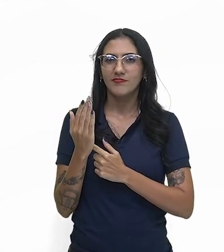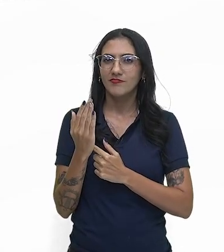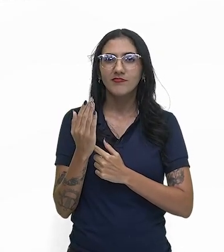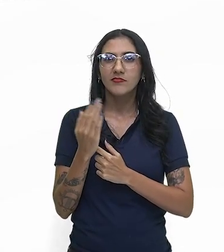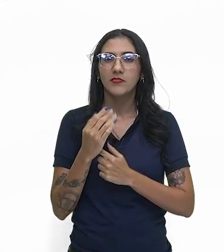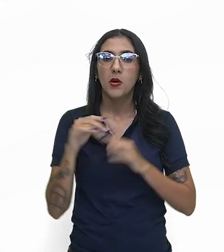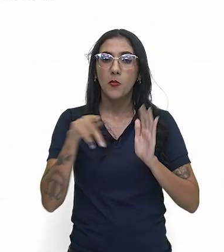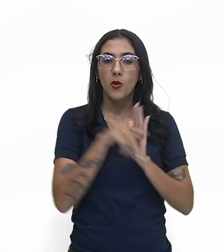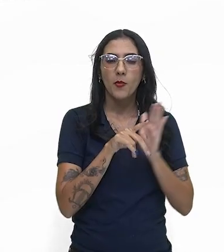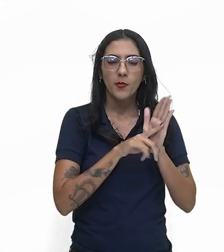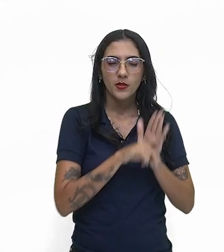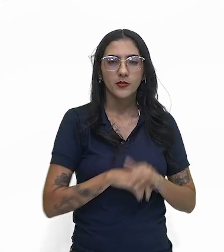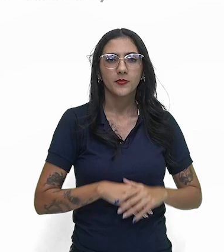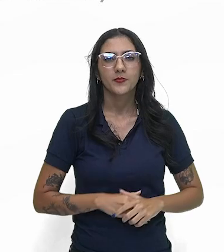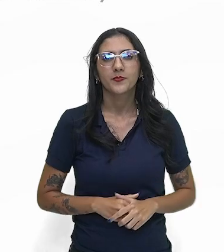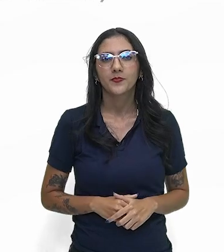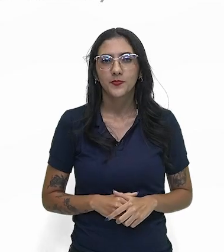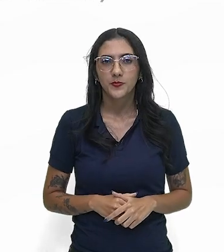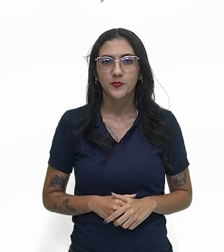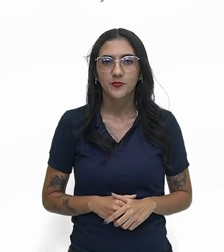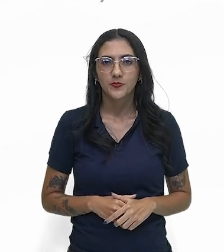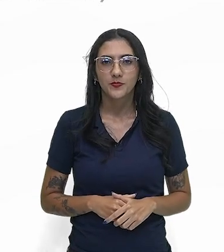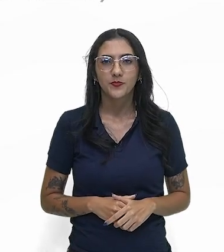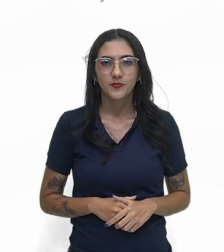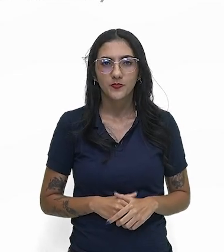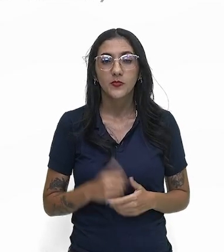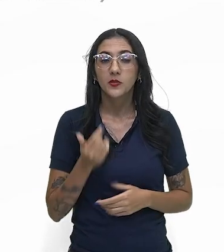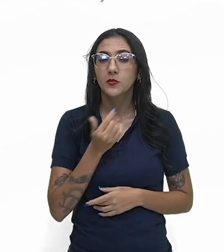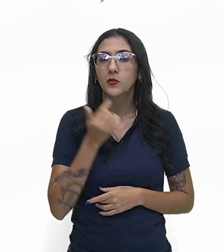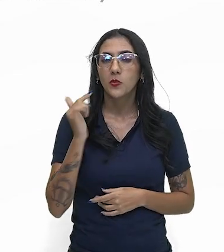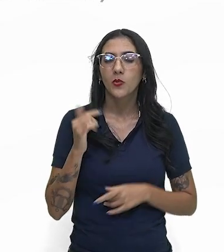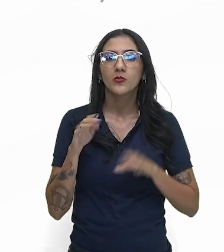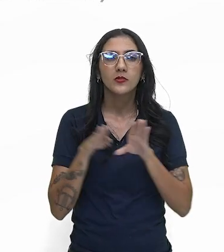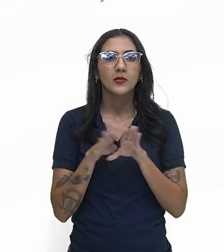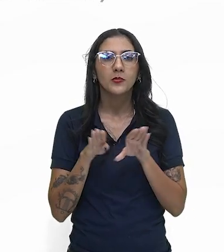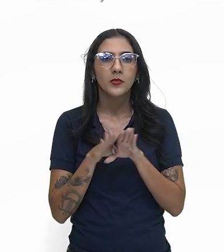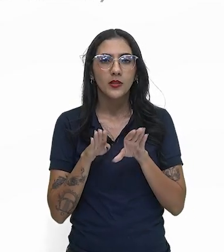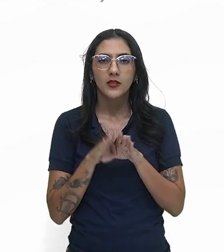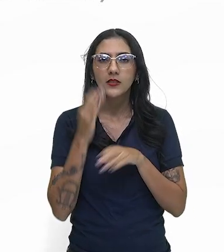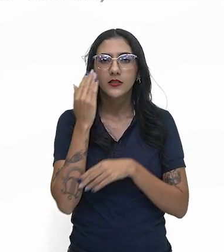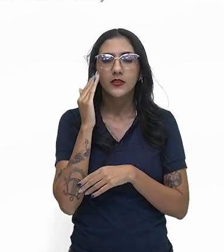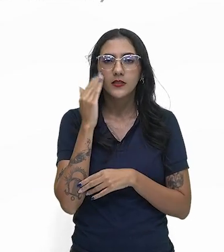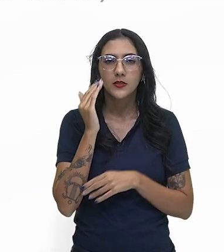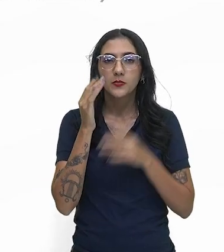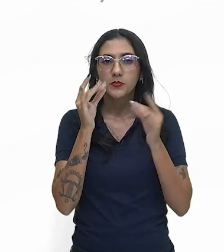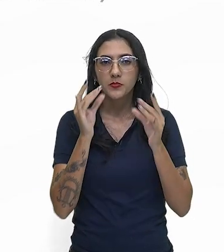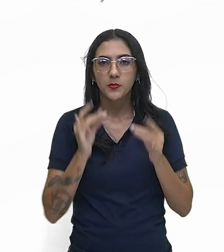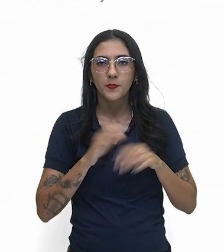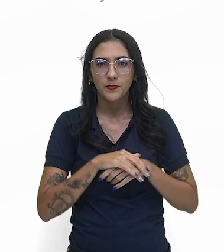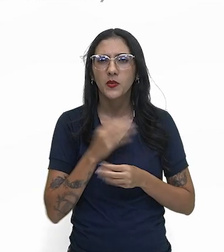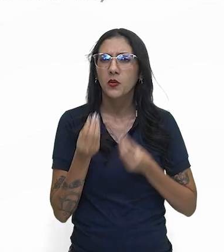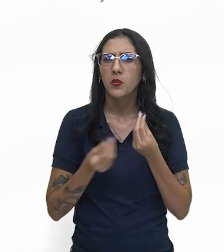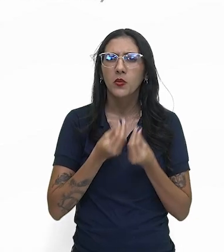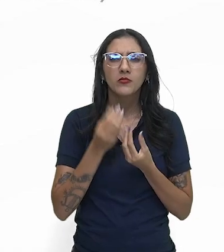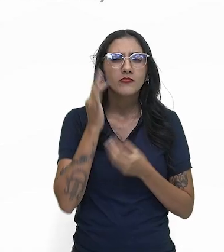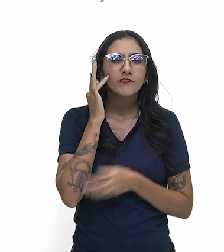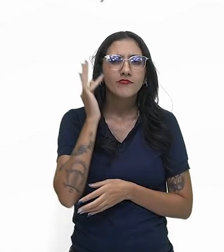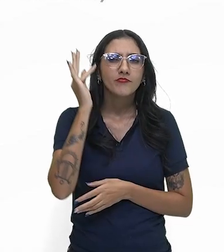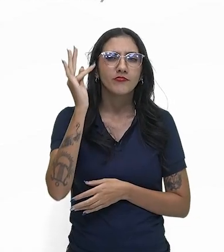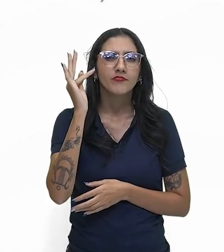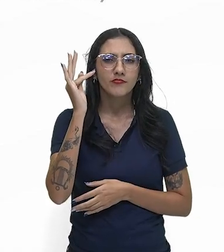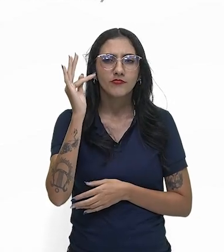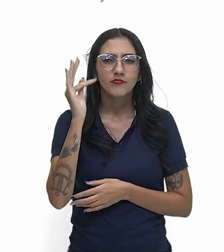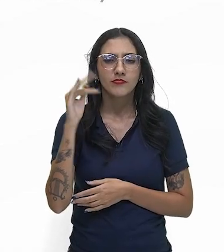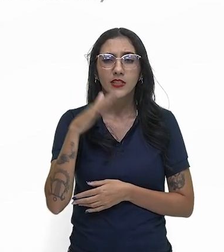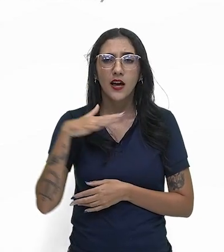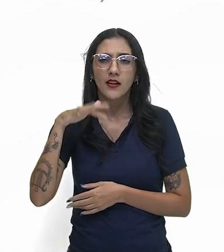desafio. Outro ponto também, encarando, né, esses desafios e limitações, né? O futuro da filosofia, né? Da